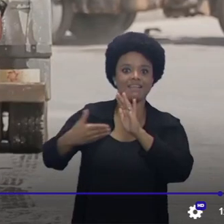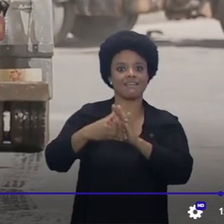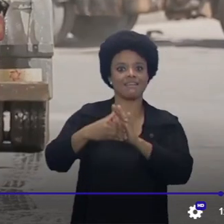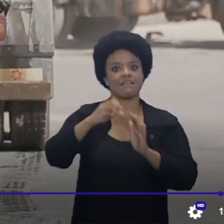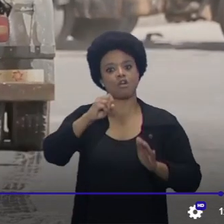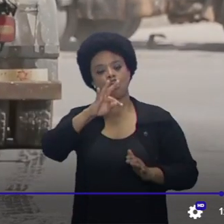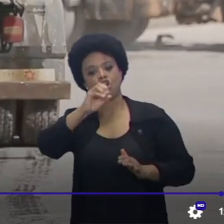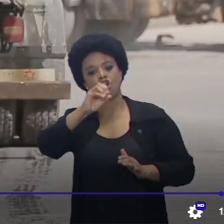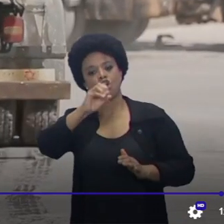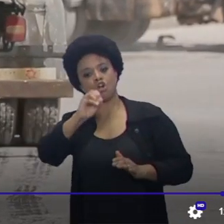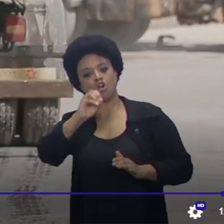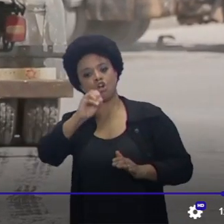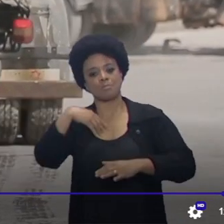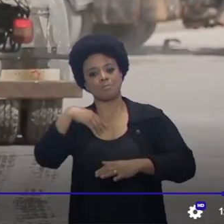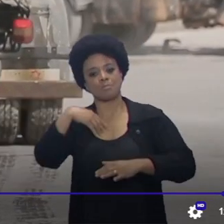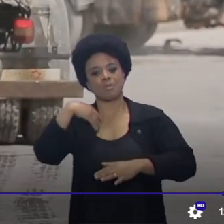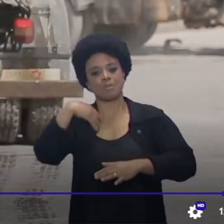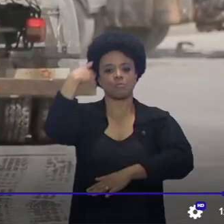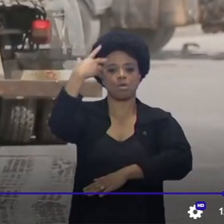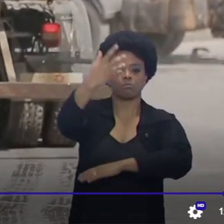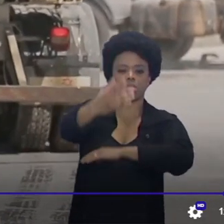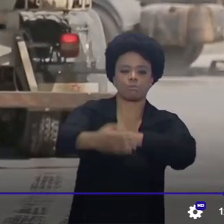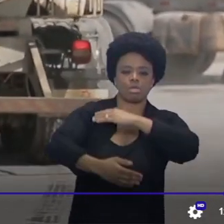continua sendo misturado.